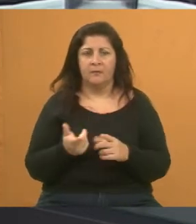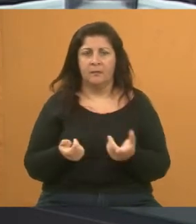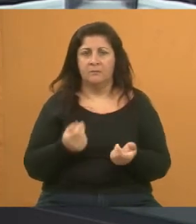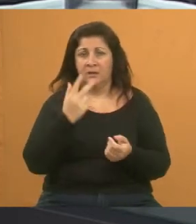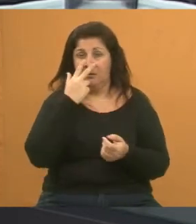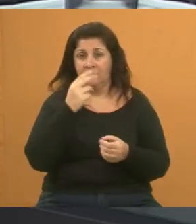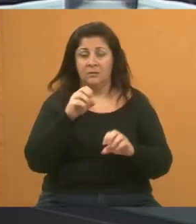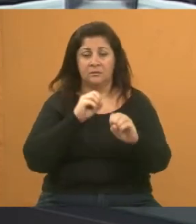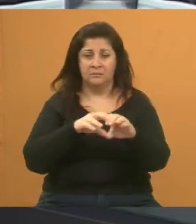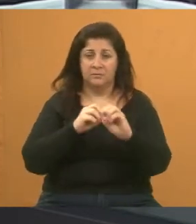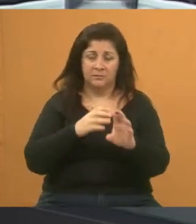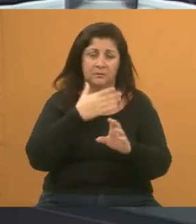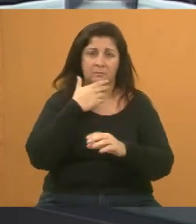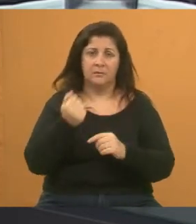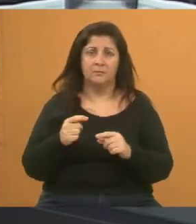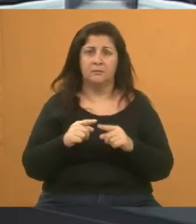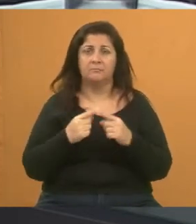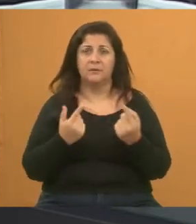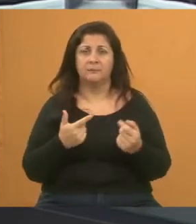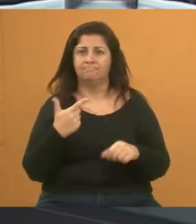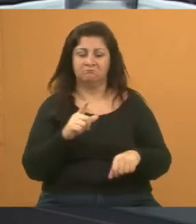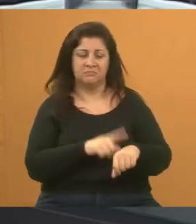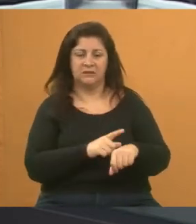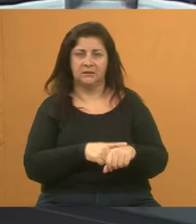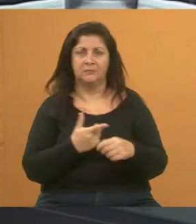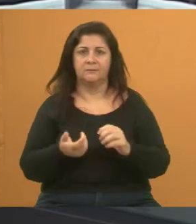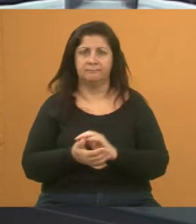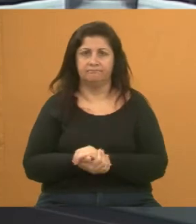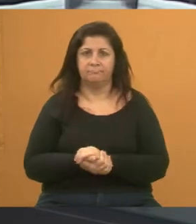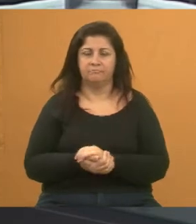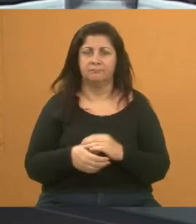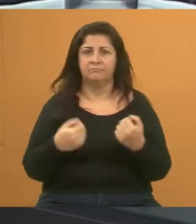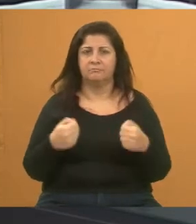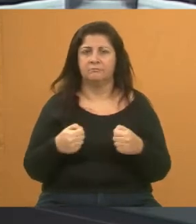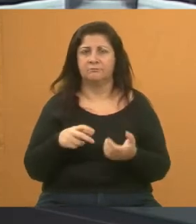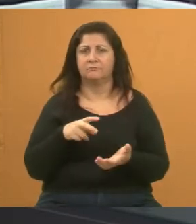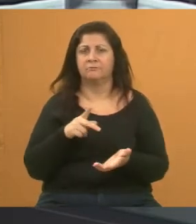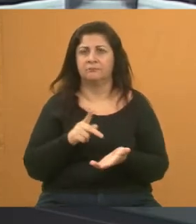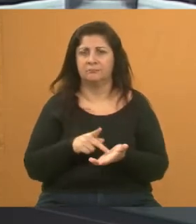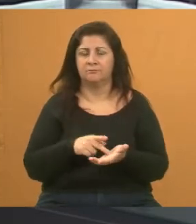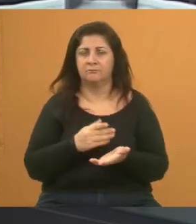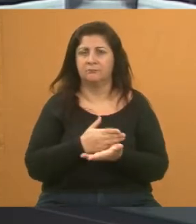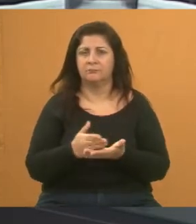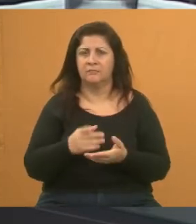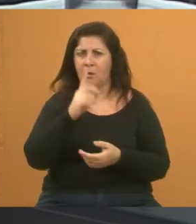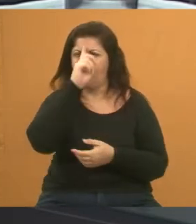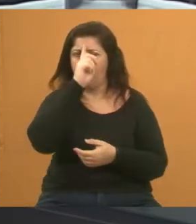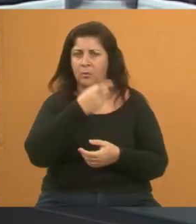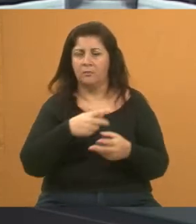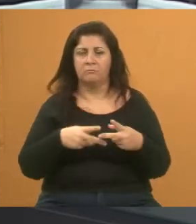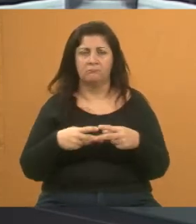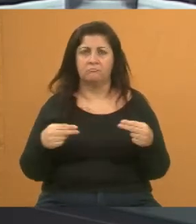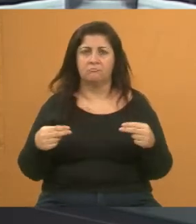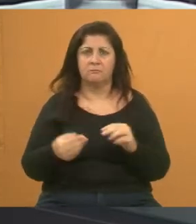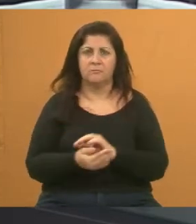acho que a conscientização é o melhor caminho, mas nós não temos tempos para isso. Então, nós temos que realmente começar a proibir determinadas